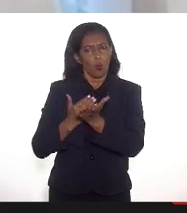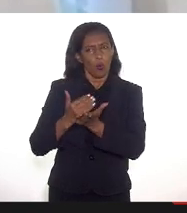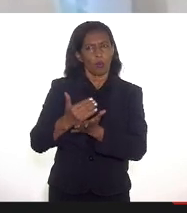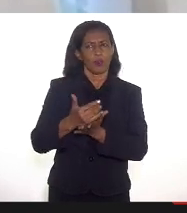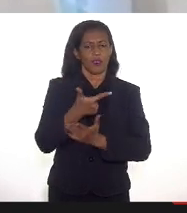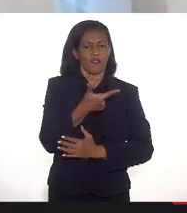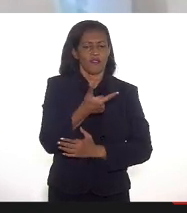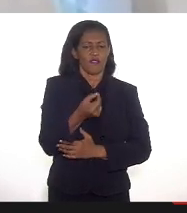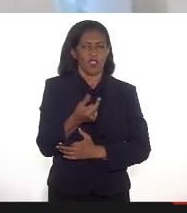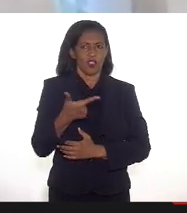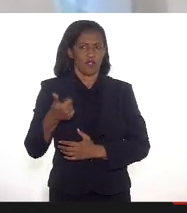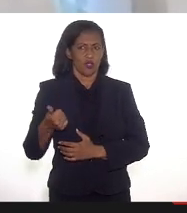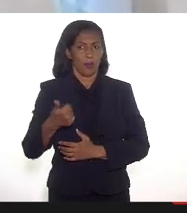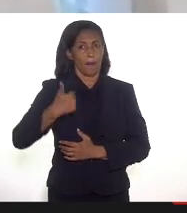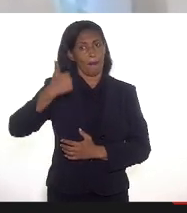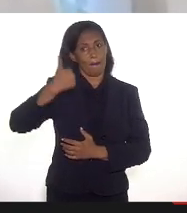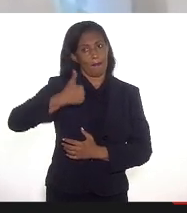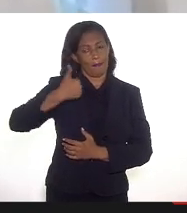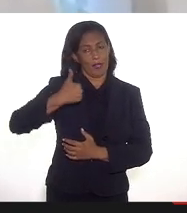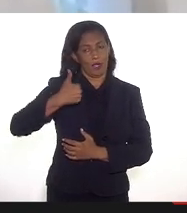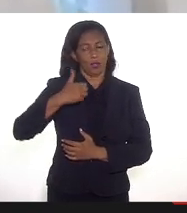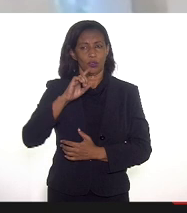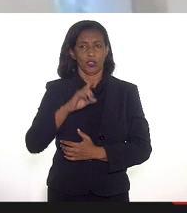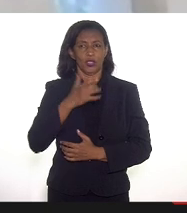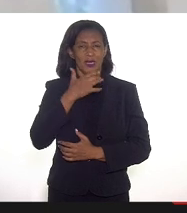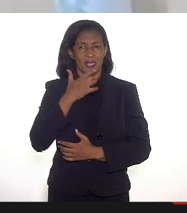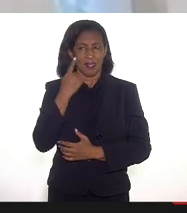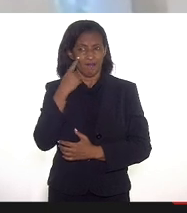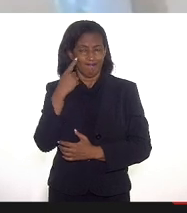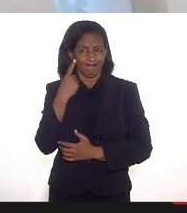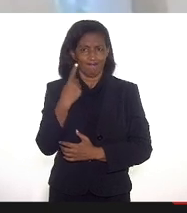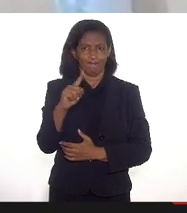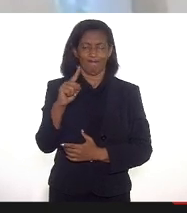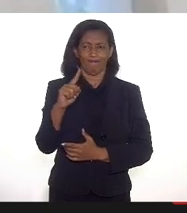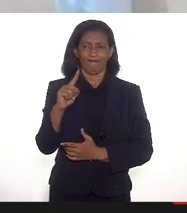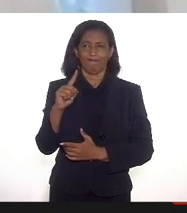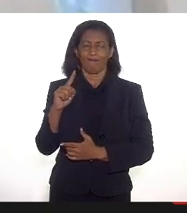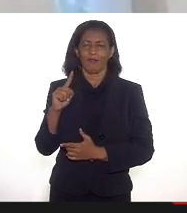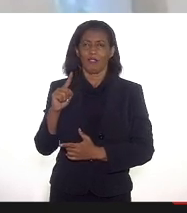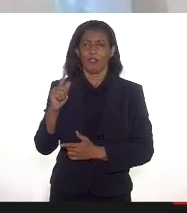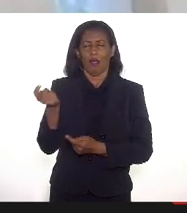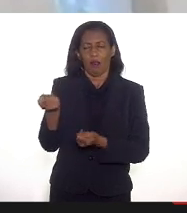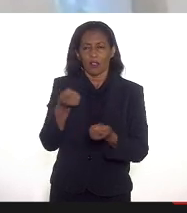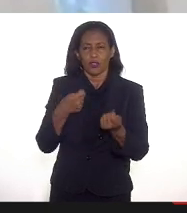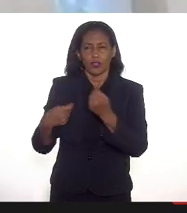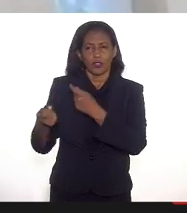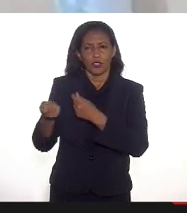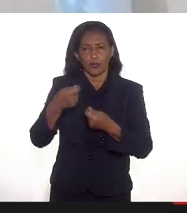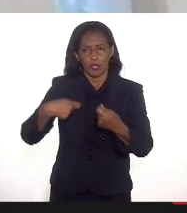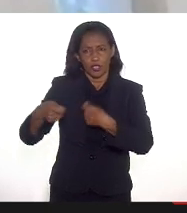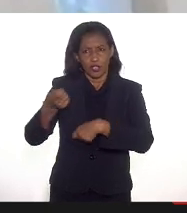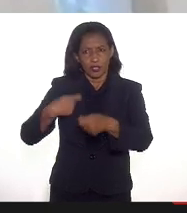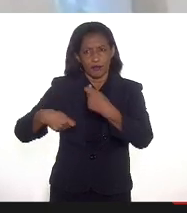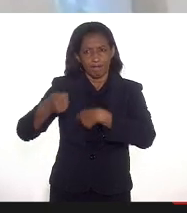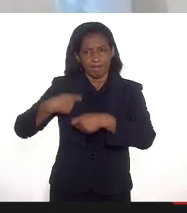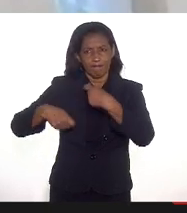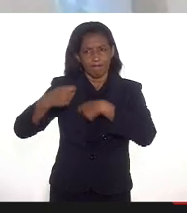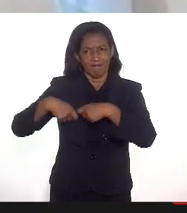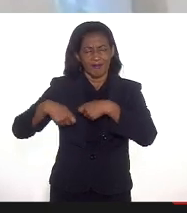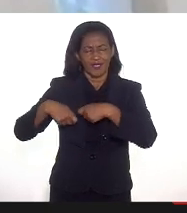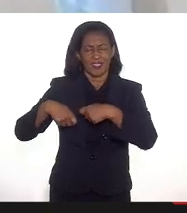2020, a partir do dia 1 de dezembro, encontramos um quadro a nível administrativo com